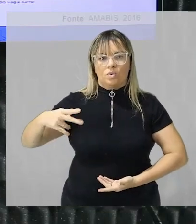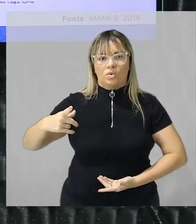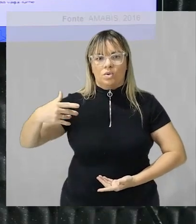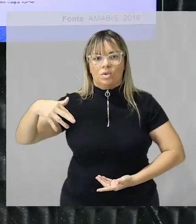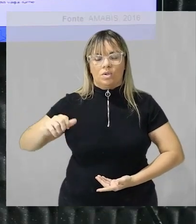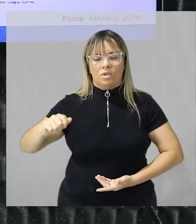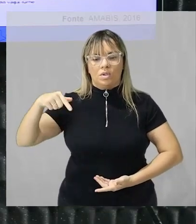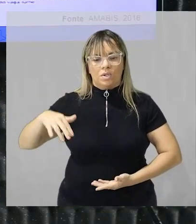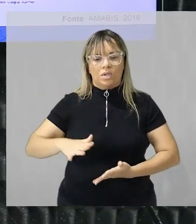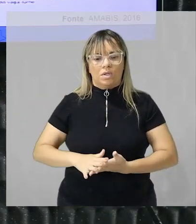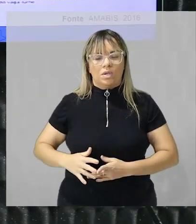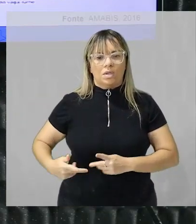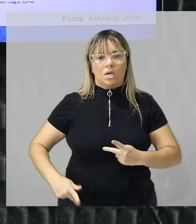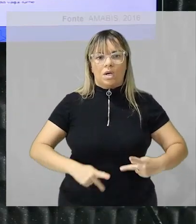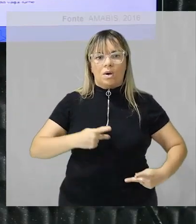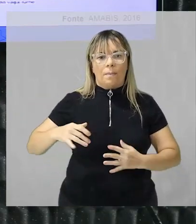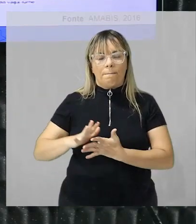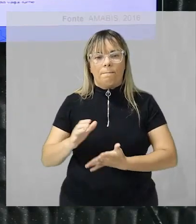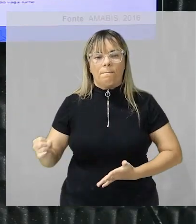muito importante,